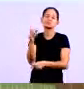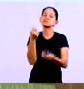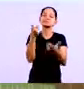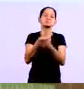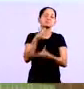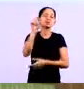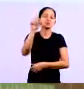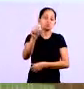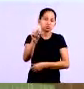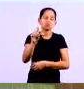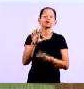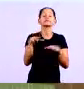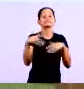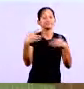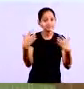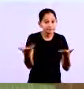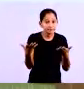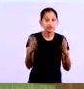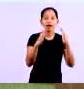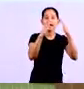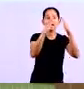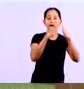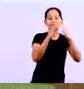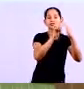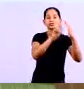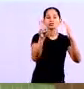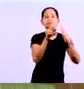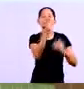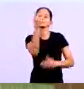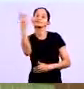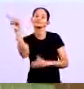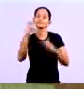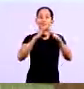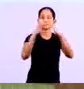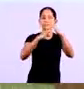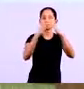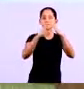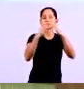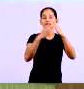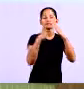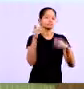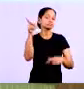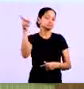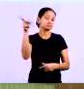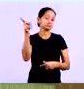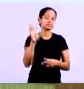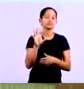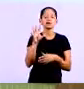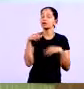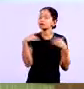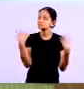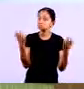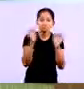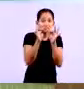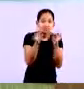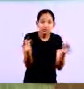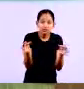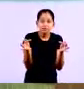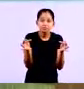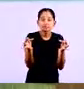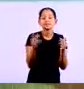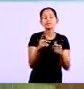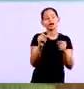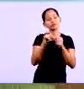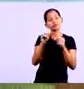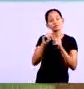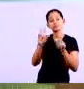pouco imposto, e colocava essa casa no nome da empresa. Quando eu queria vender a casa, eu vendia a casa para o Franklin, eu pegava a casa, passava para o